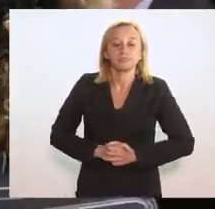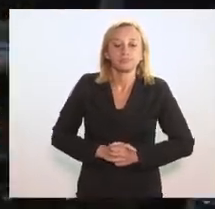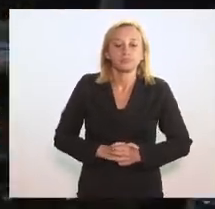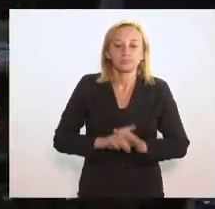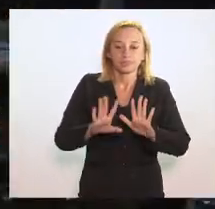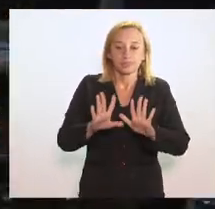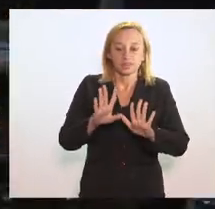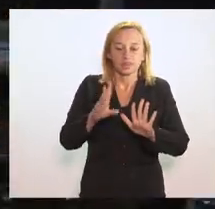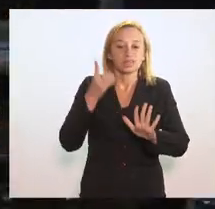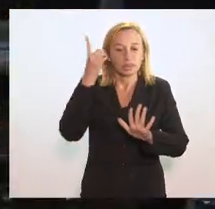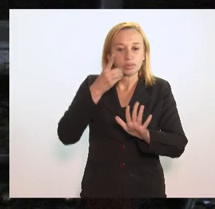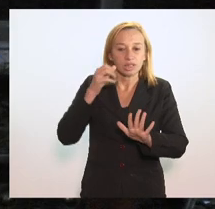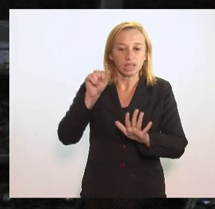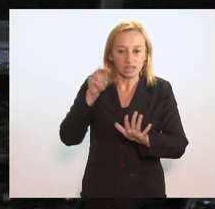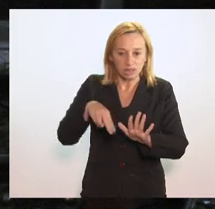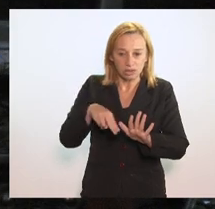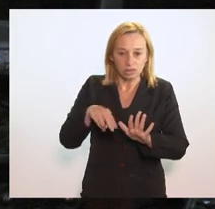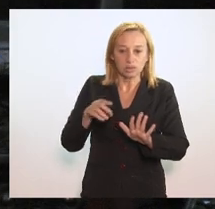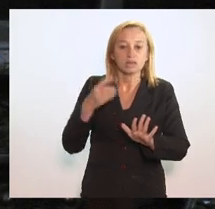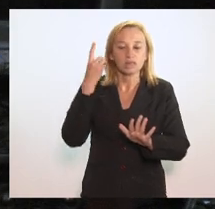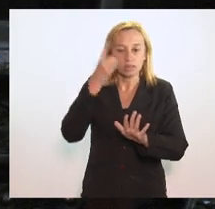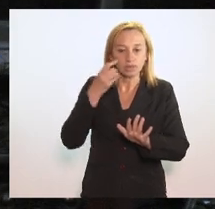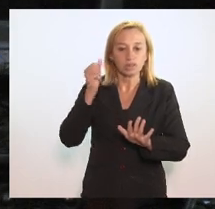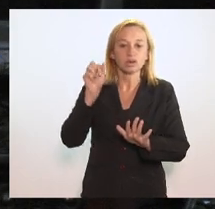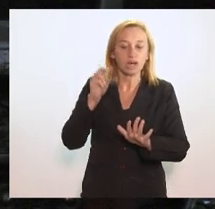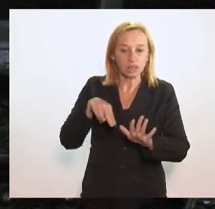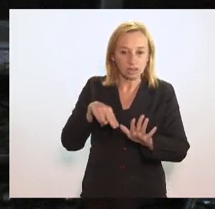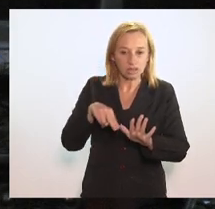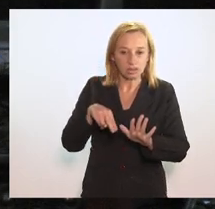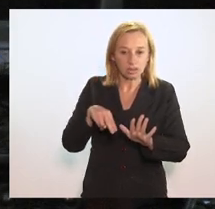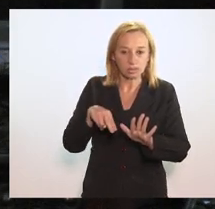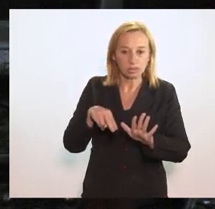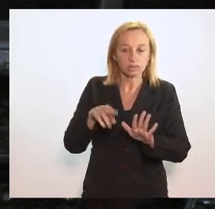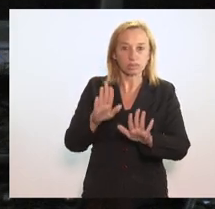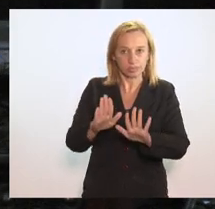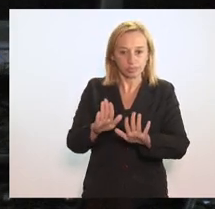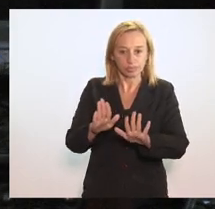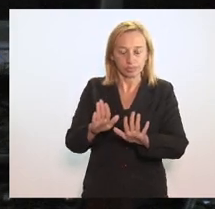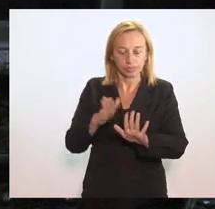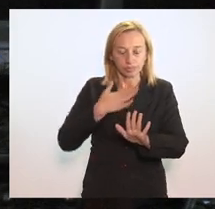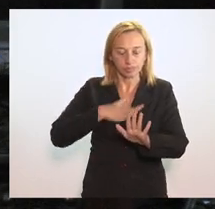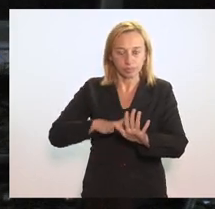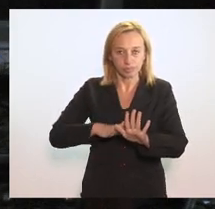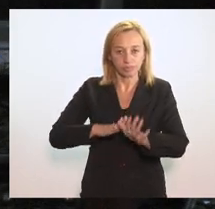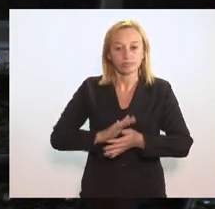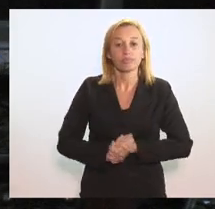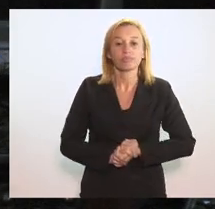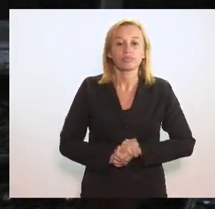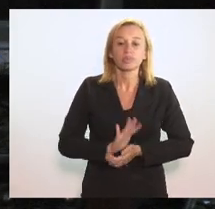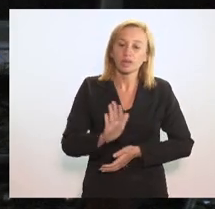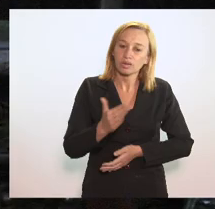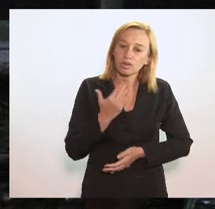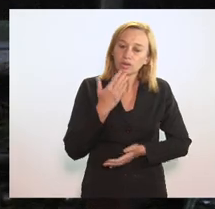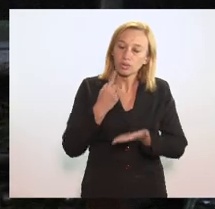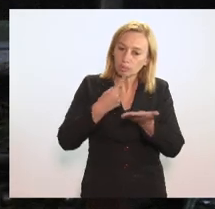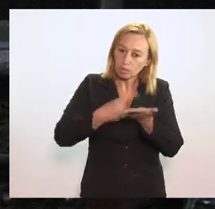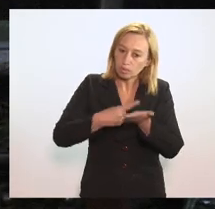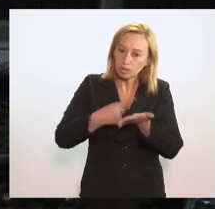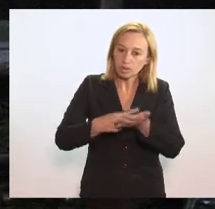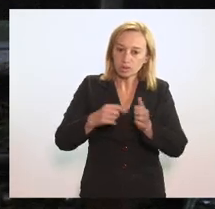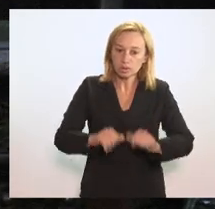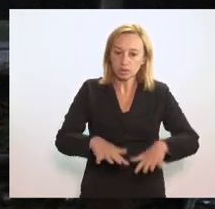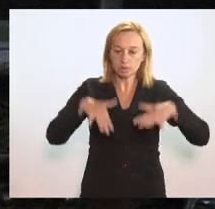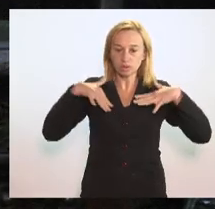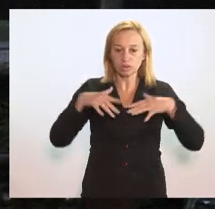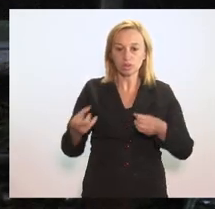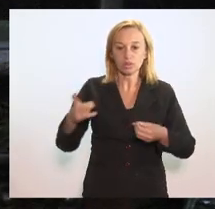Deputado Anderson. O senhor pode marcar uma data para nós retornarmos com o projeto para a pauta? Deputado Anderson, Eu faço um compromisso com o plenário que ele volta